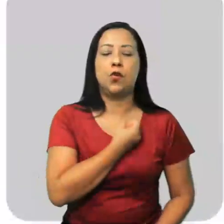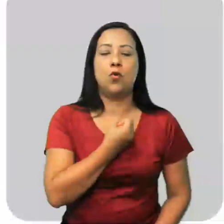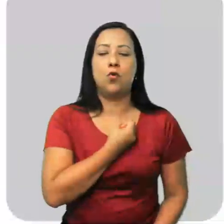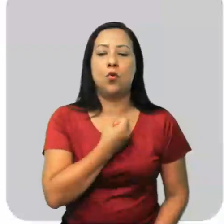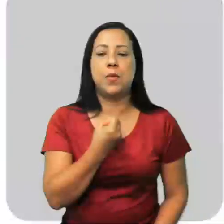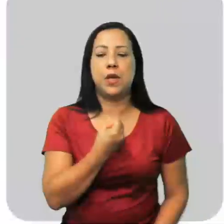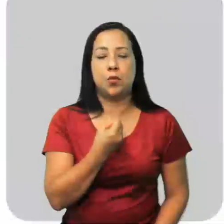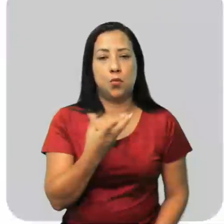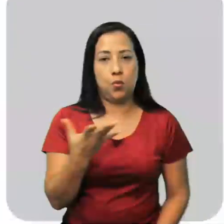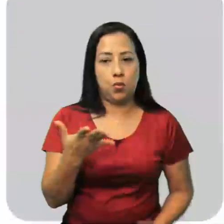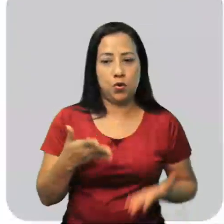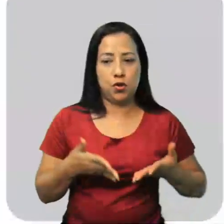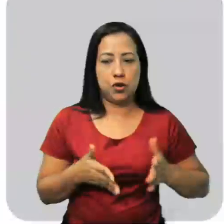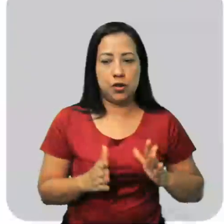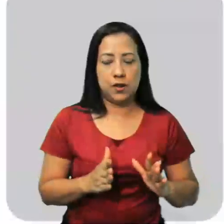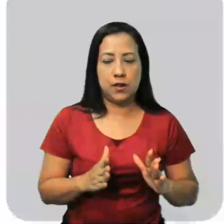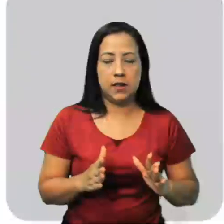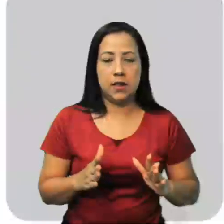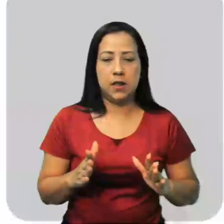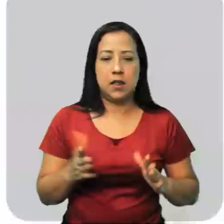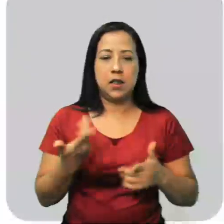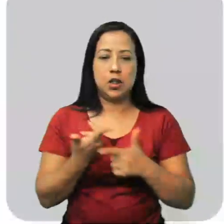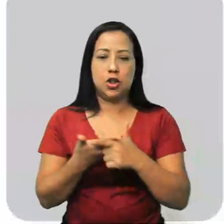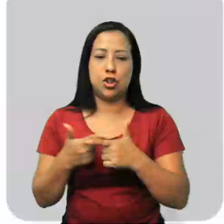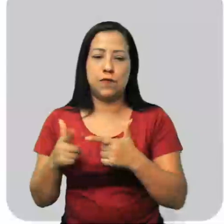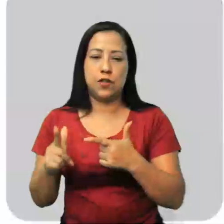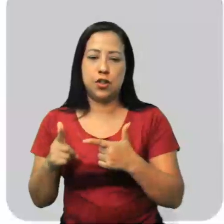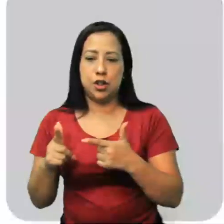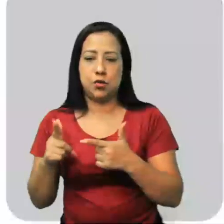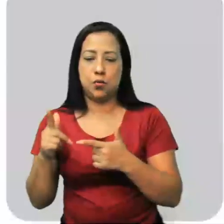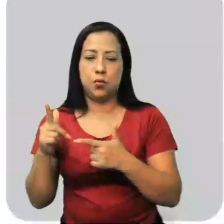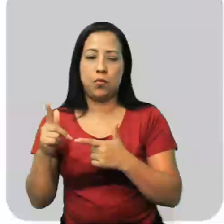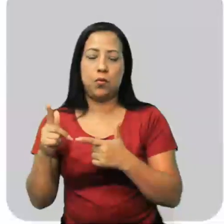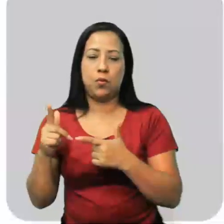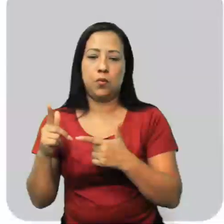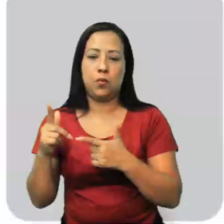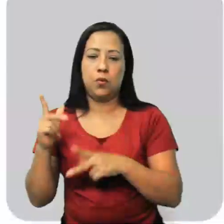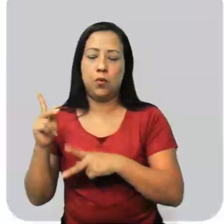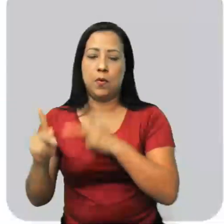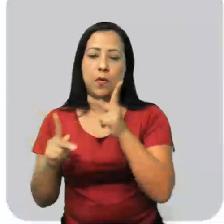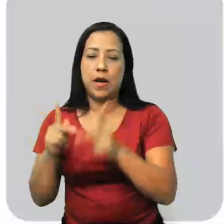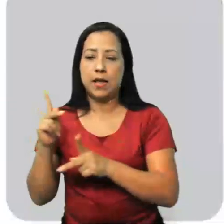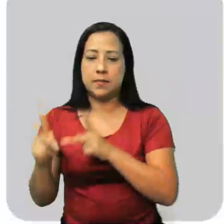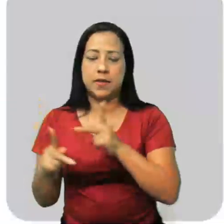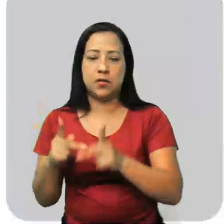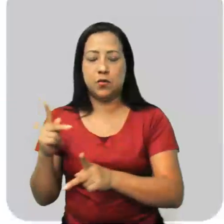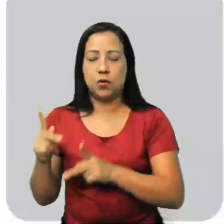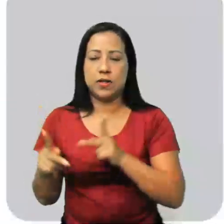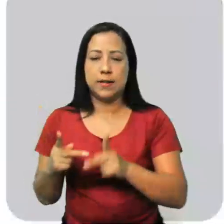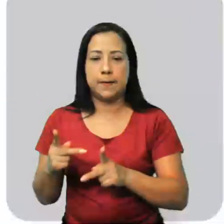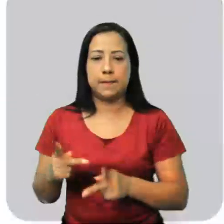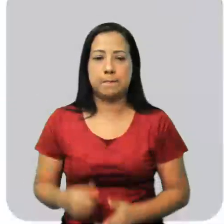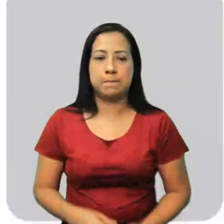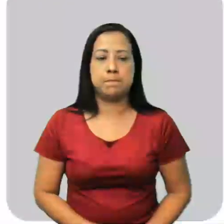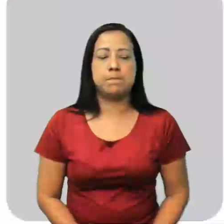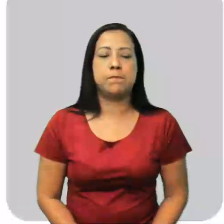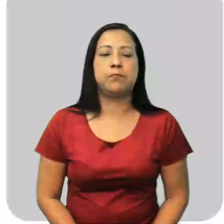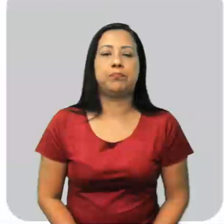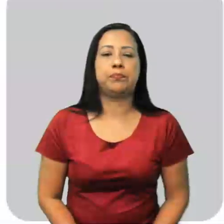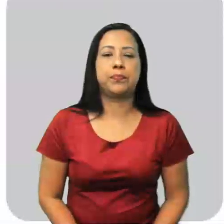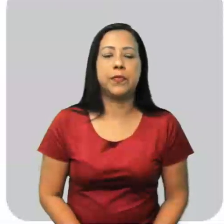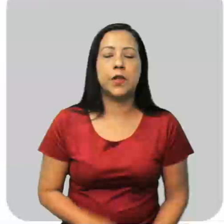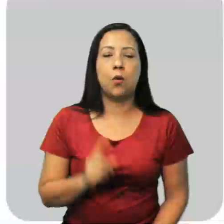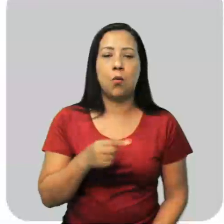por 1000 habitantes. É a relação entre os nascimentos anuais e a população total por 1000 habitantes.